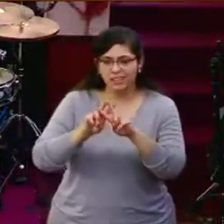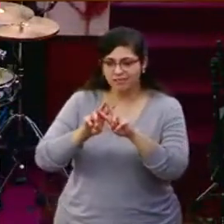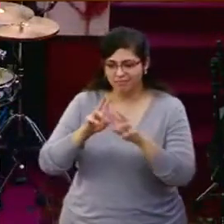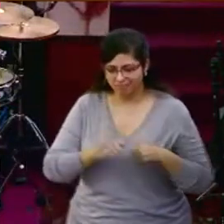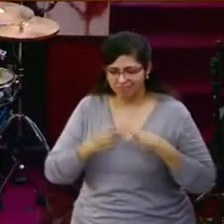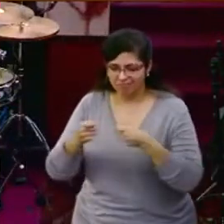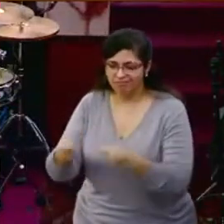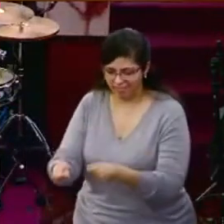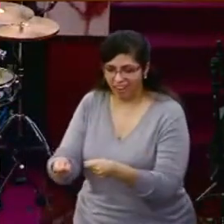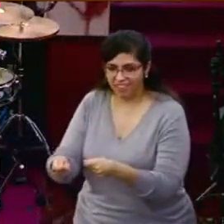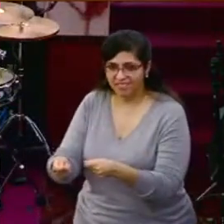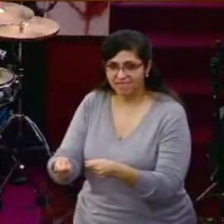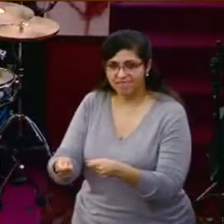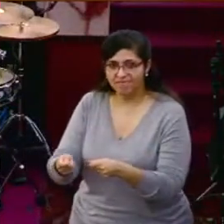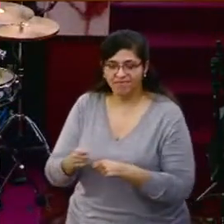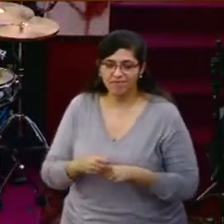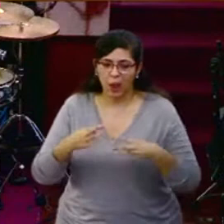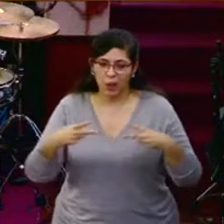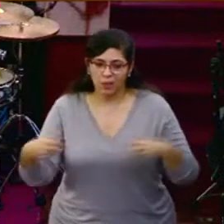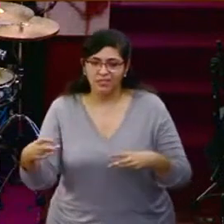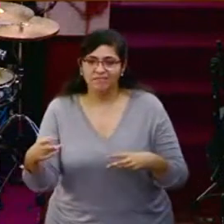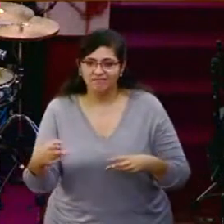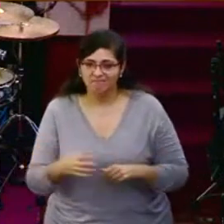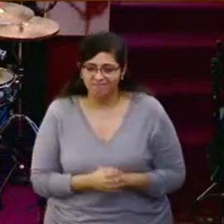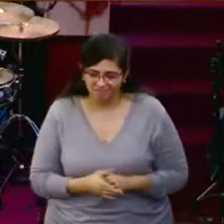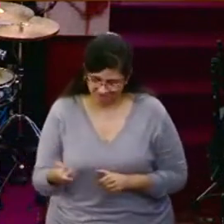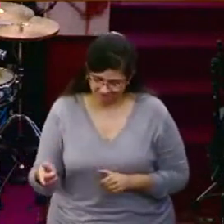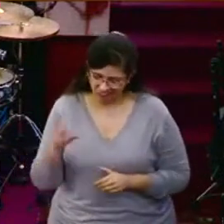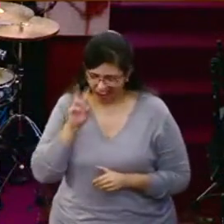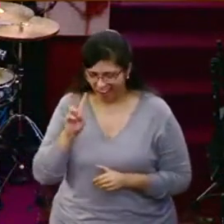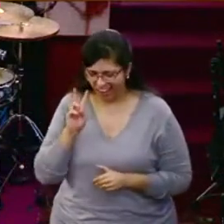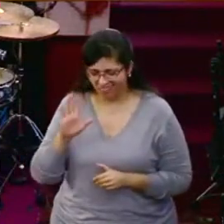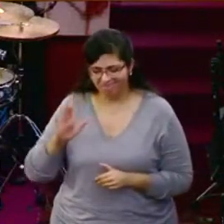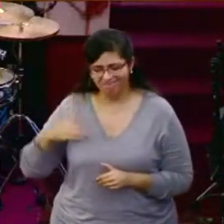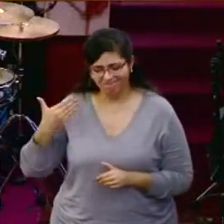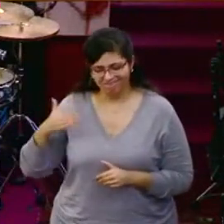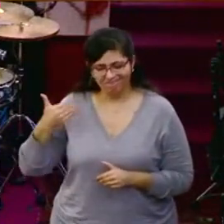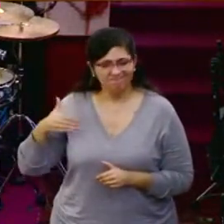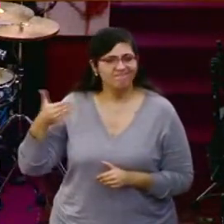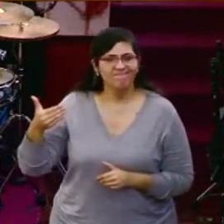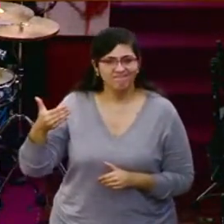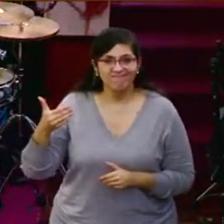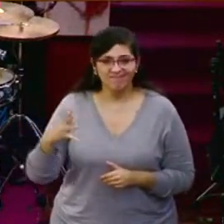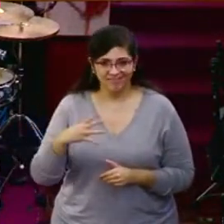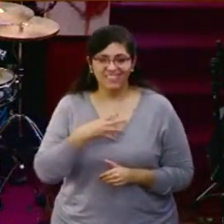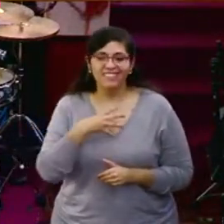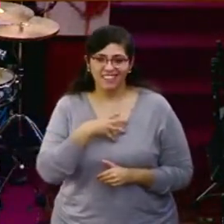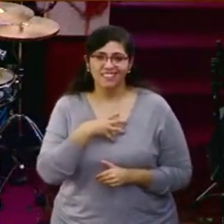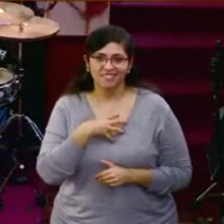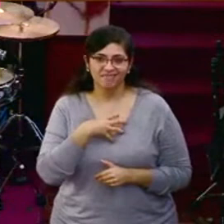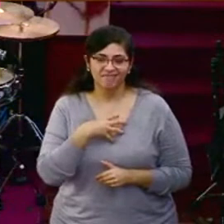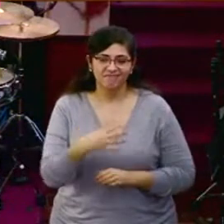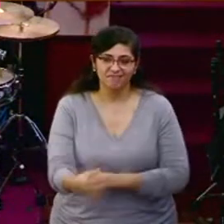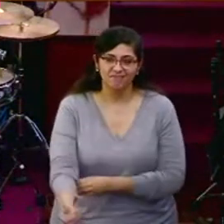quando ele recebe aquilo ele diz gente mas eu fiquei tão feliz porque